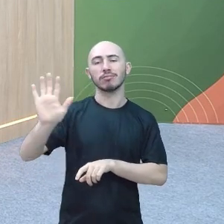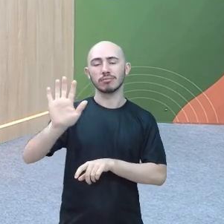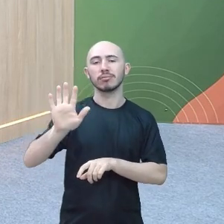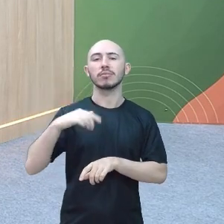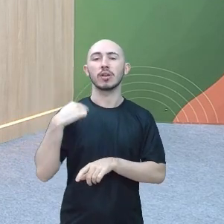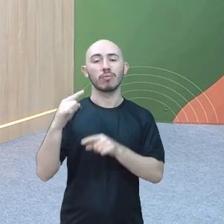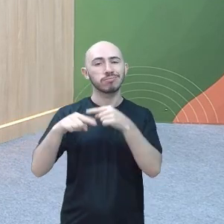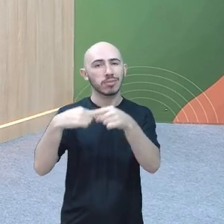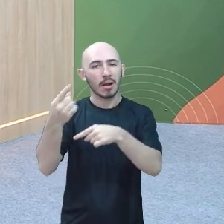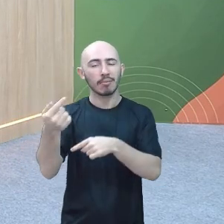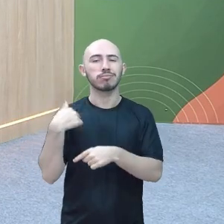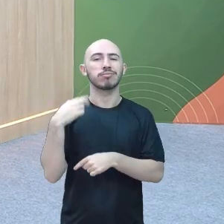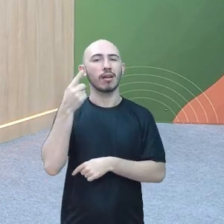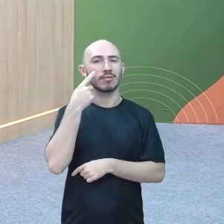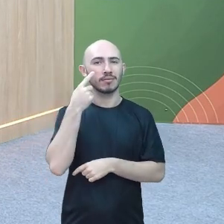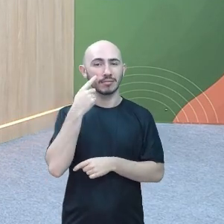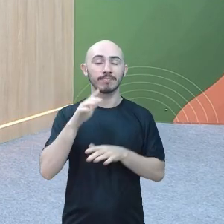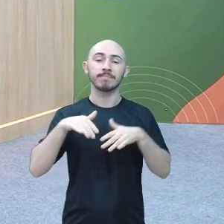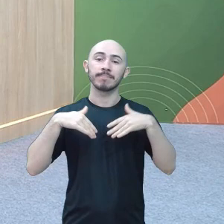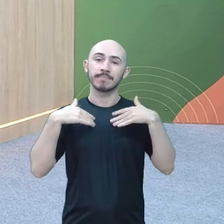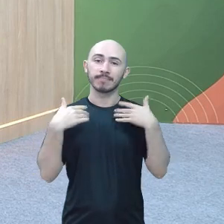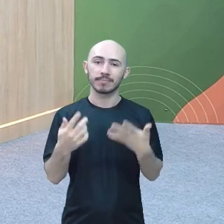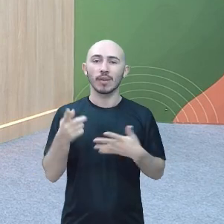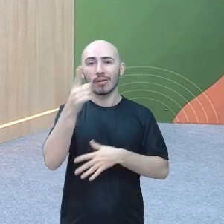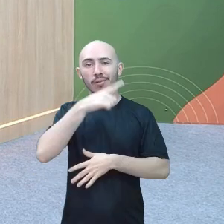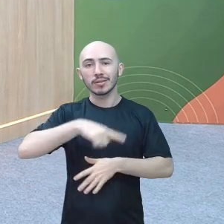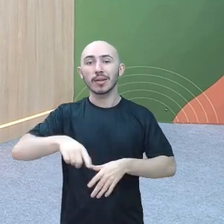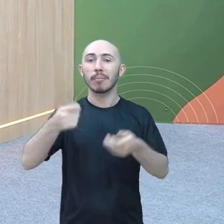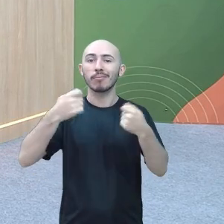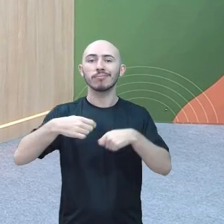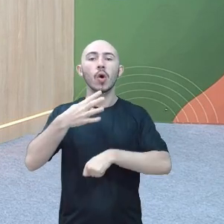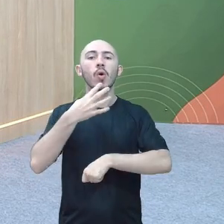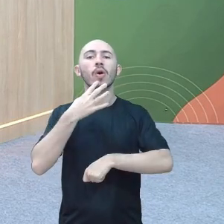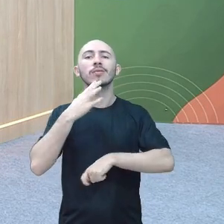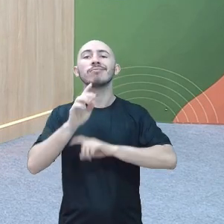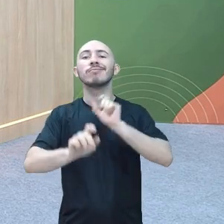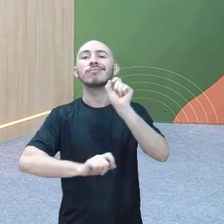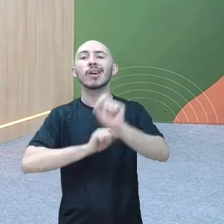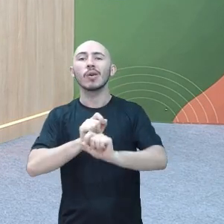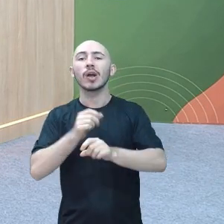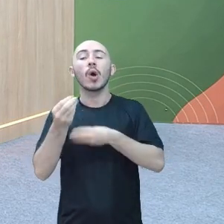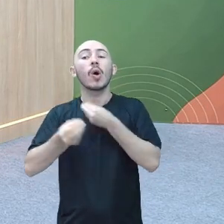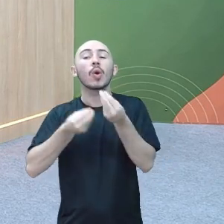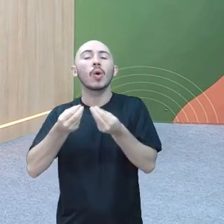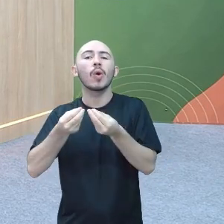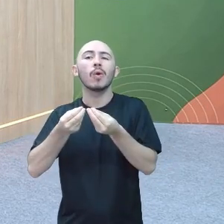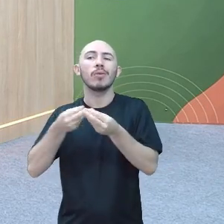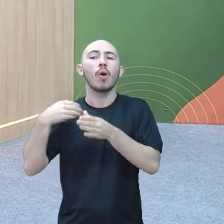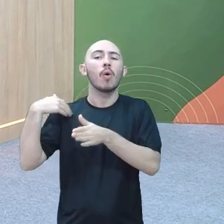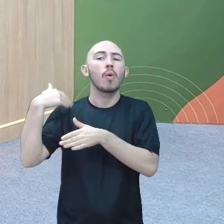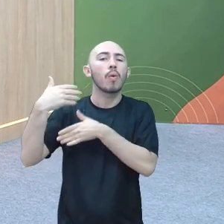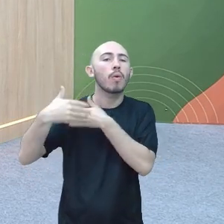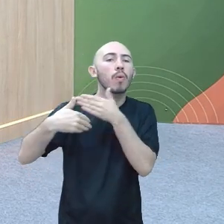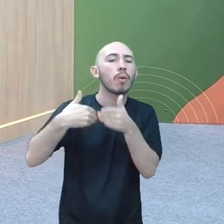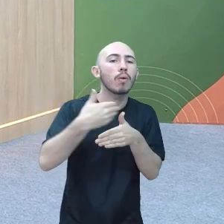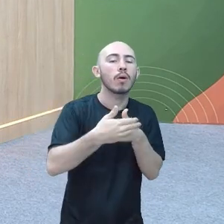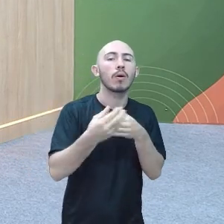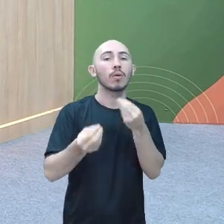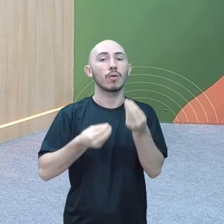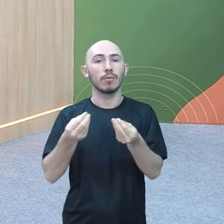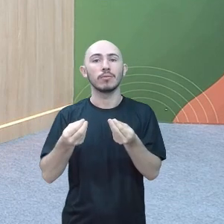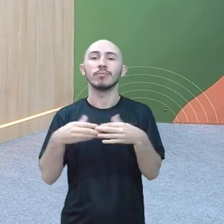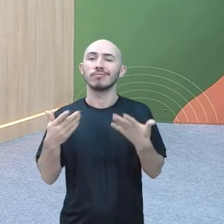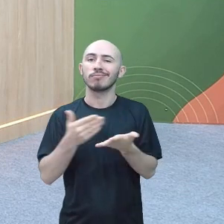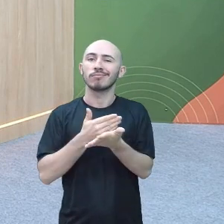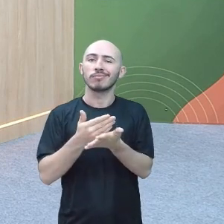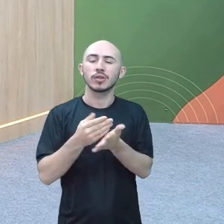isso. Você tem que, pelo menos, conhecer essa evolução, né? Porque lá da década de 50, que